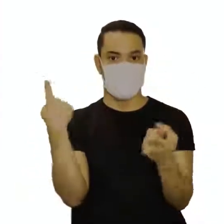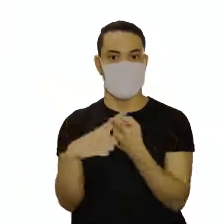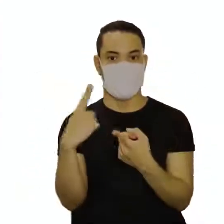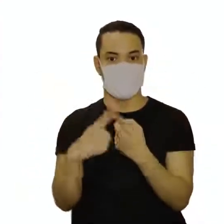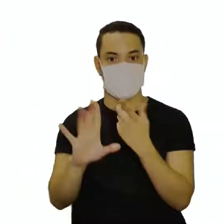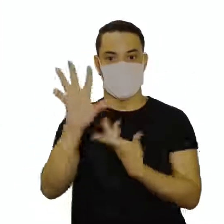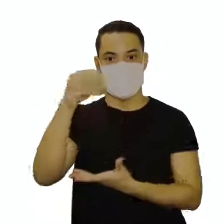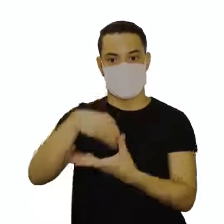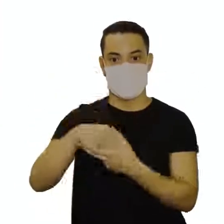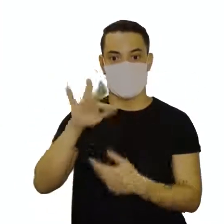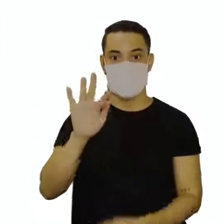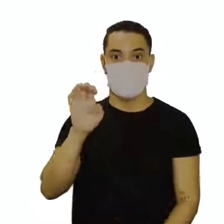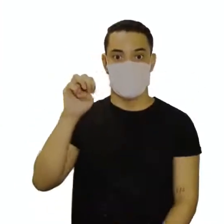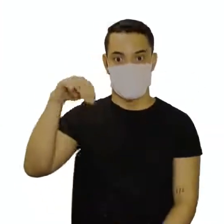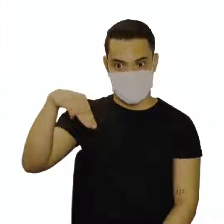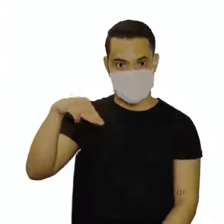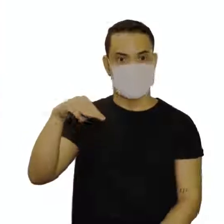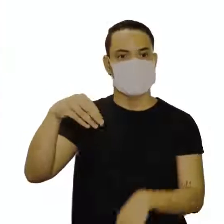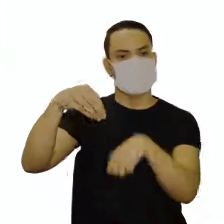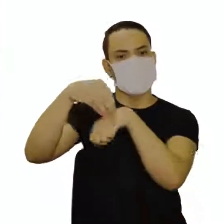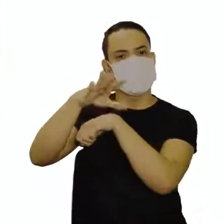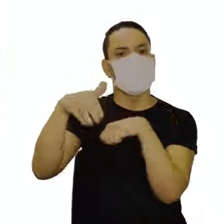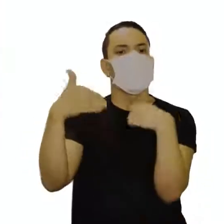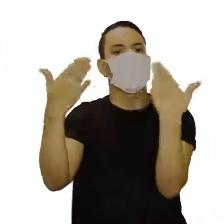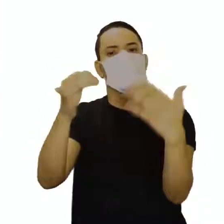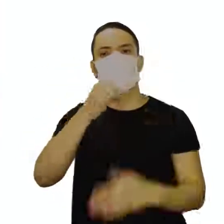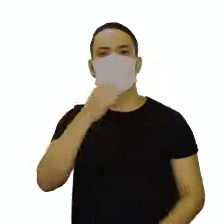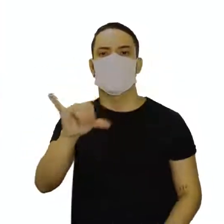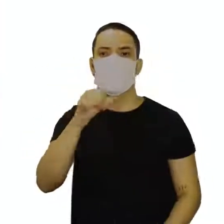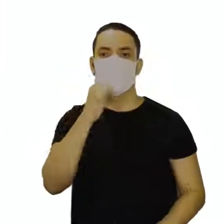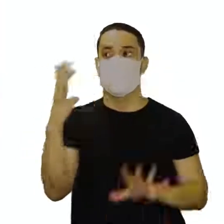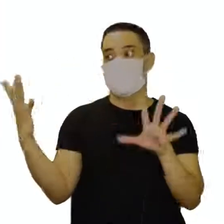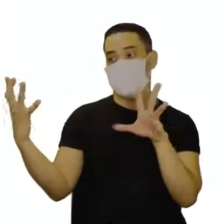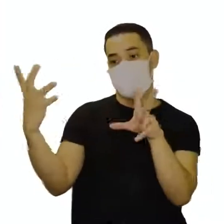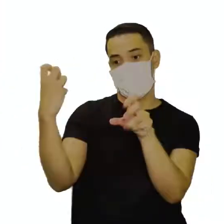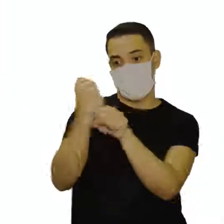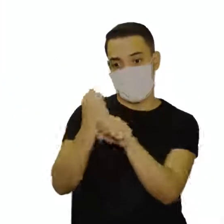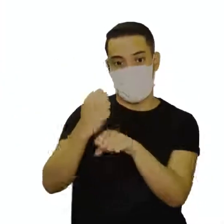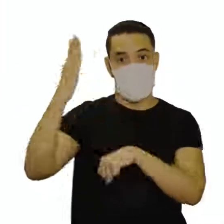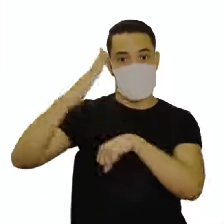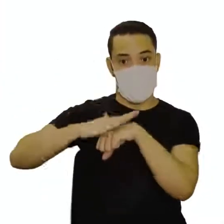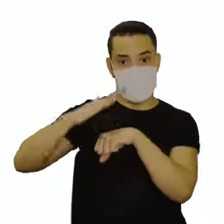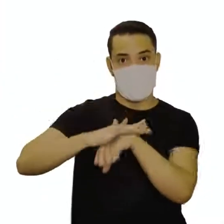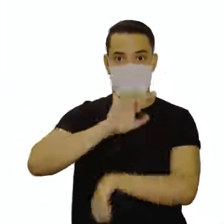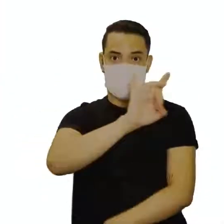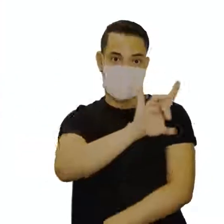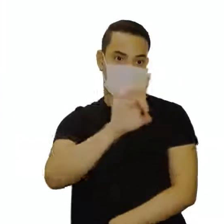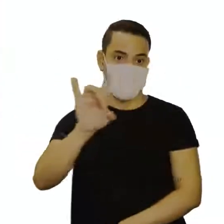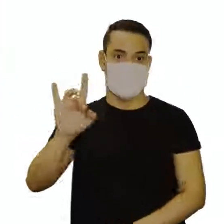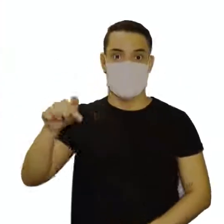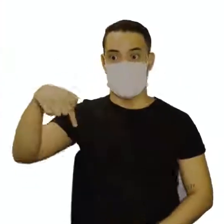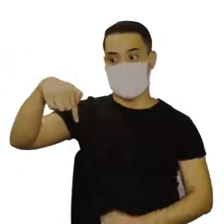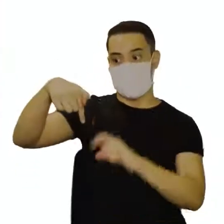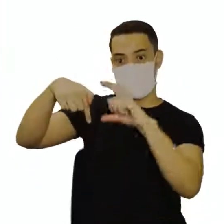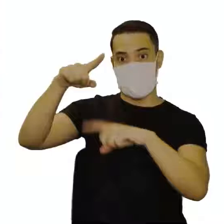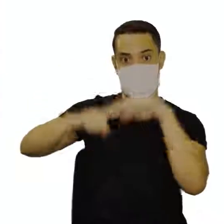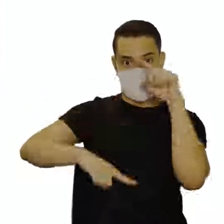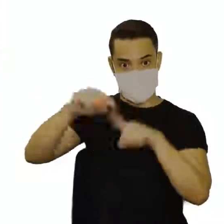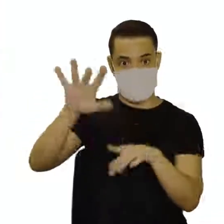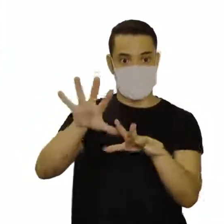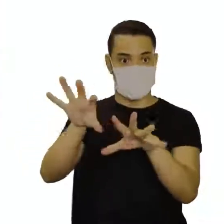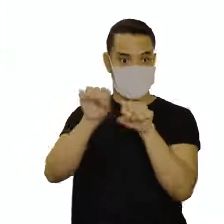a FEM indica qual é a energia total que cada unidade de carga recebeu. E